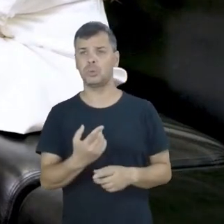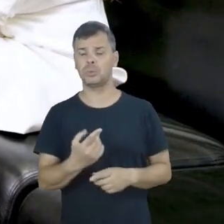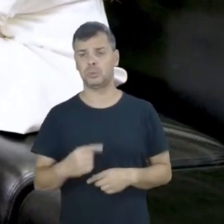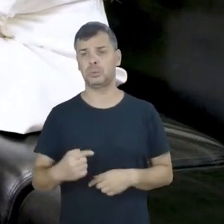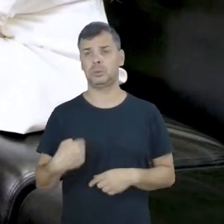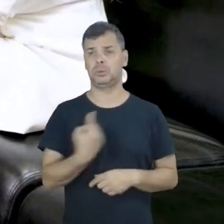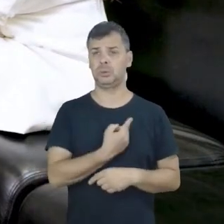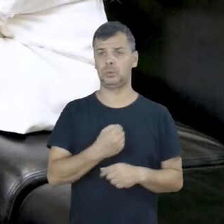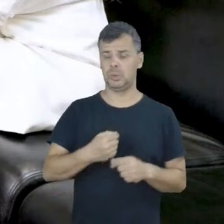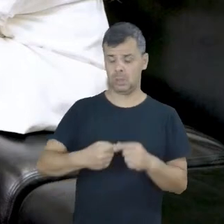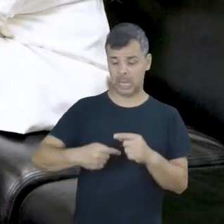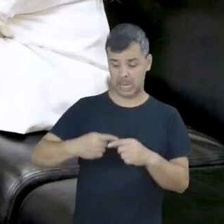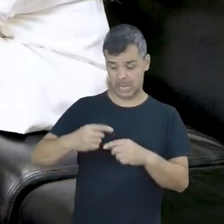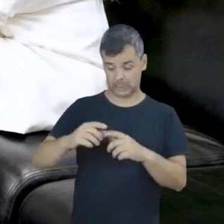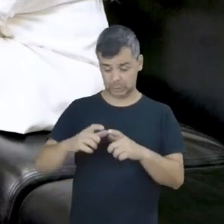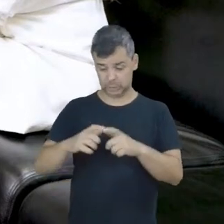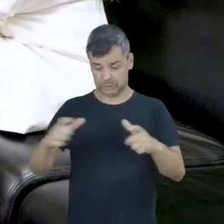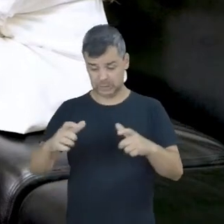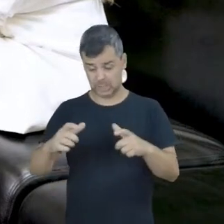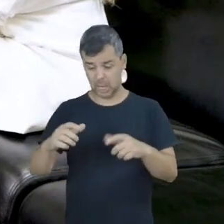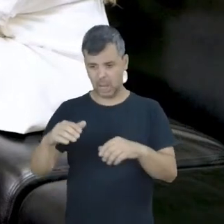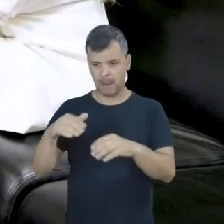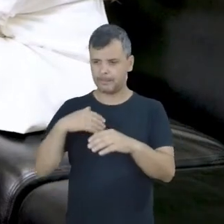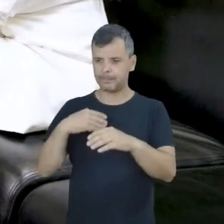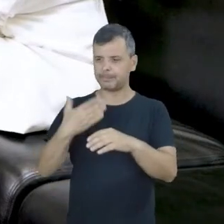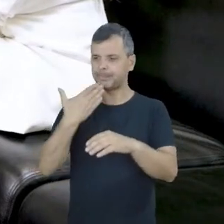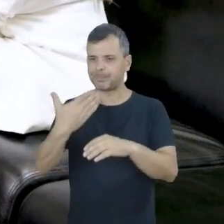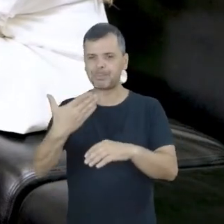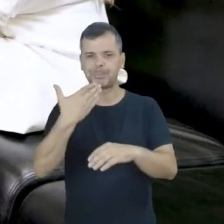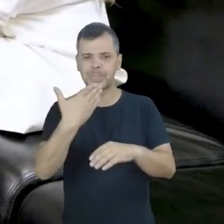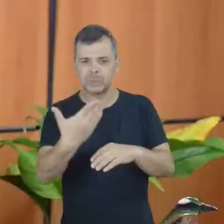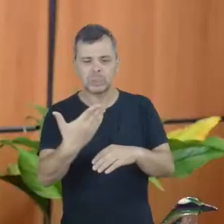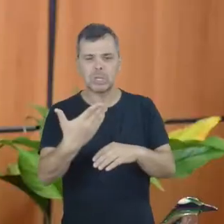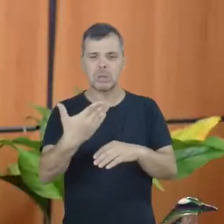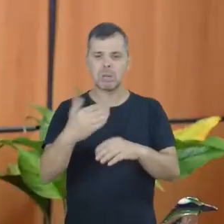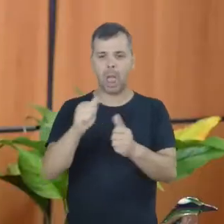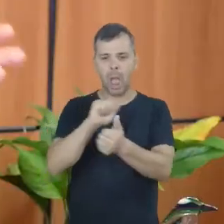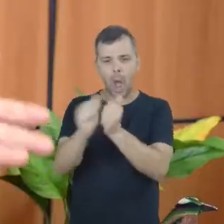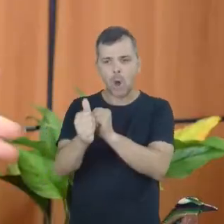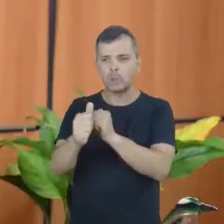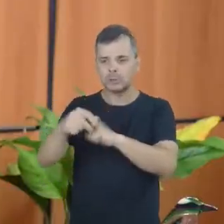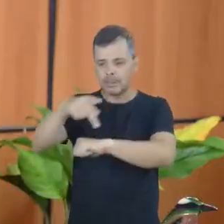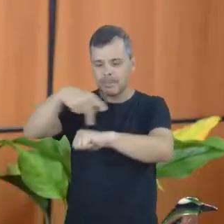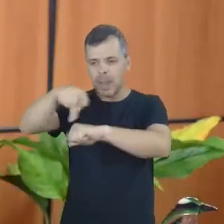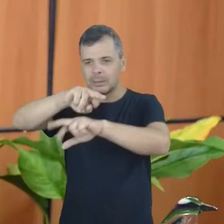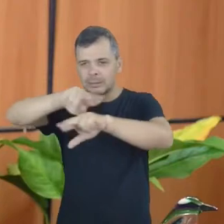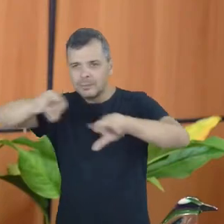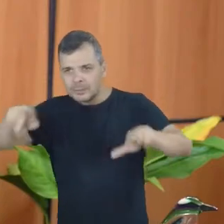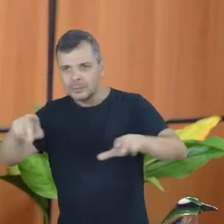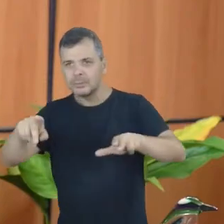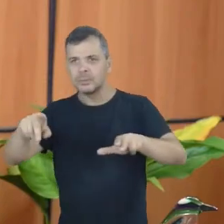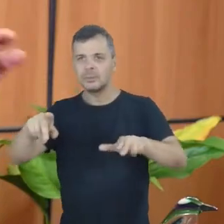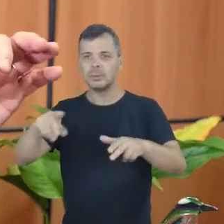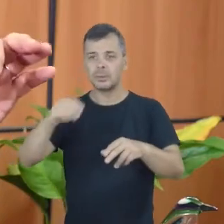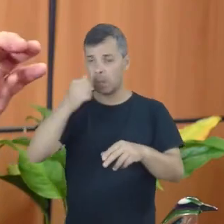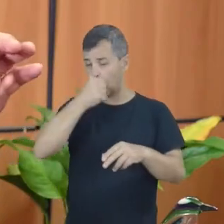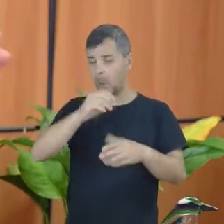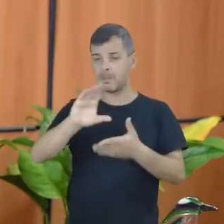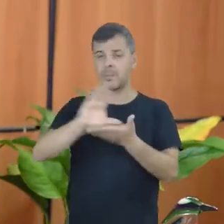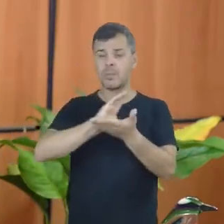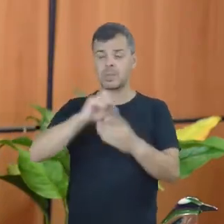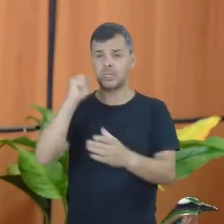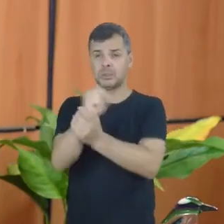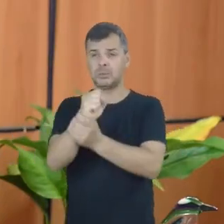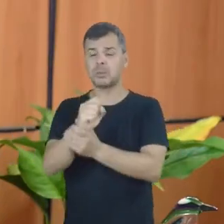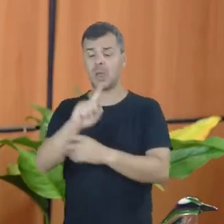condição, se isso permanecer, de importar arroz da Venezuela, seja lá de quem tem condições de fornecer para o Brasil, para garantir o